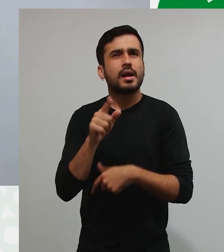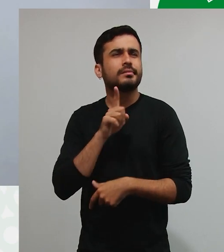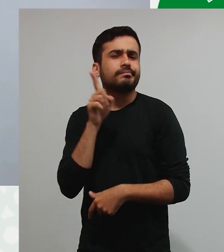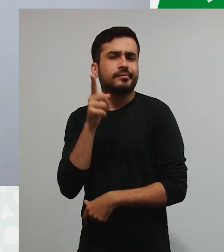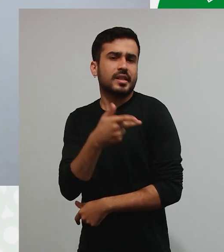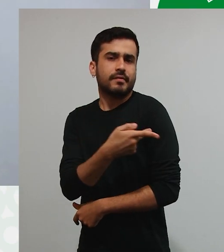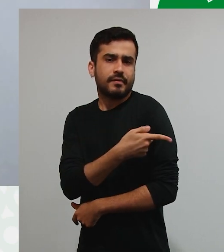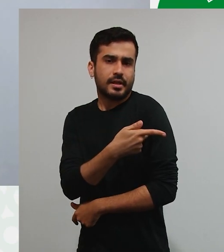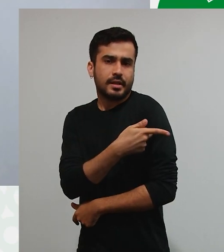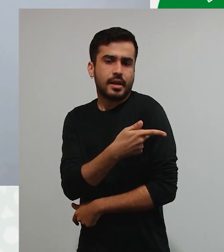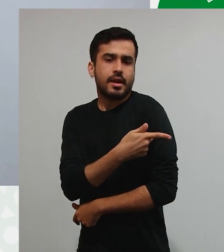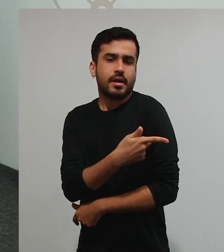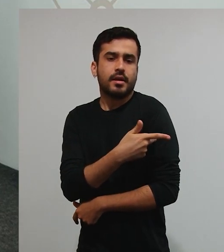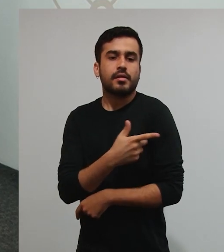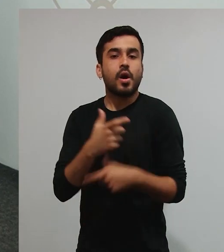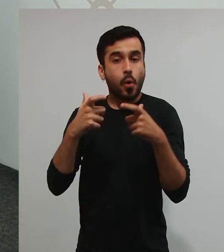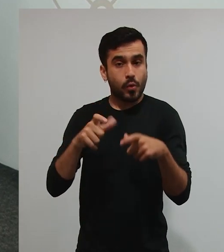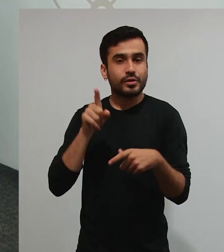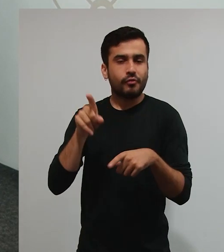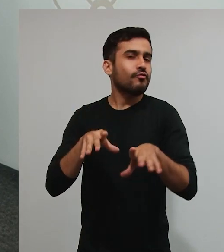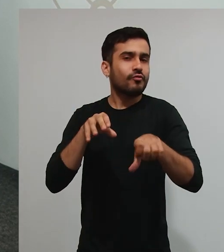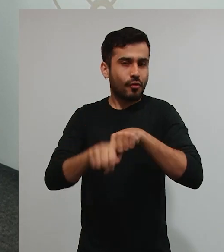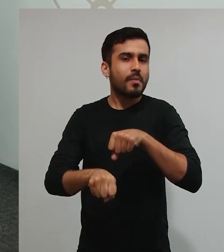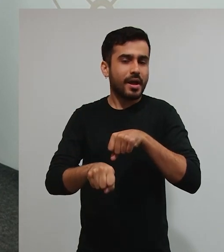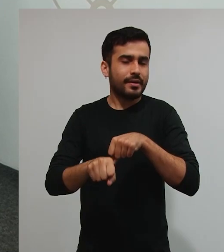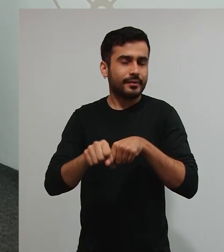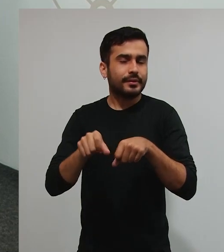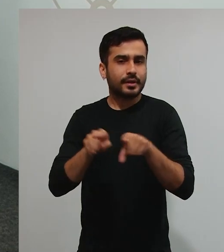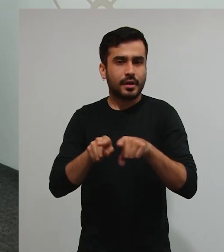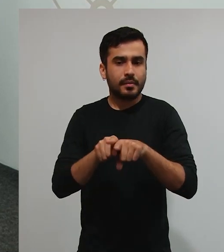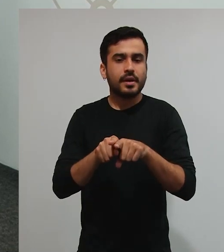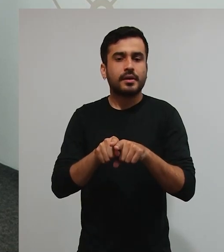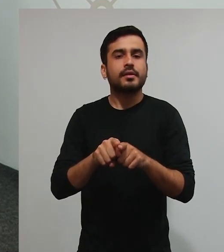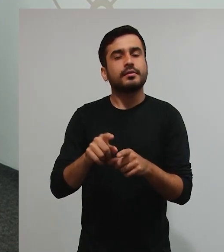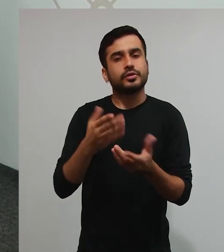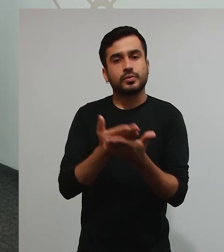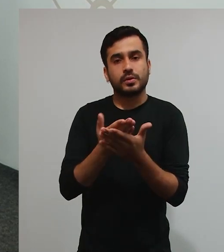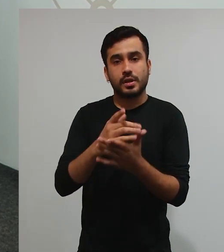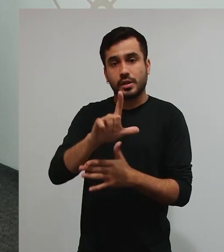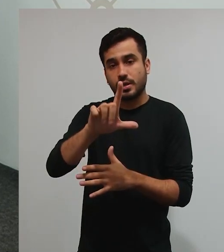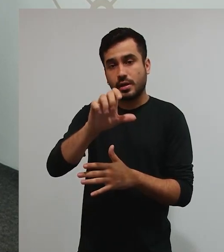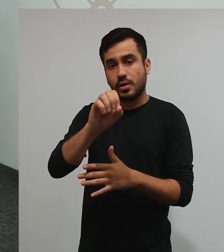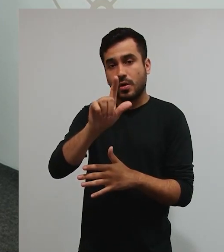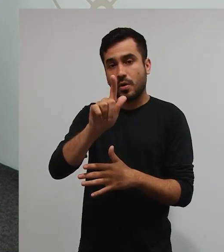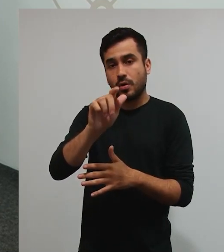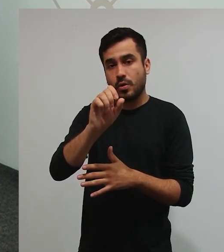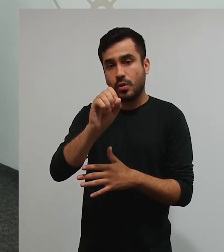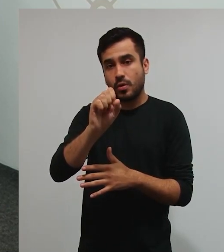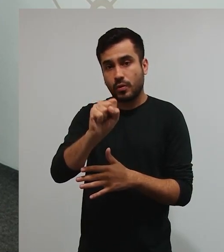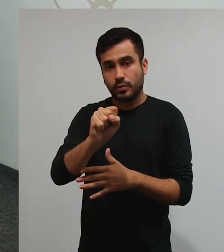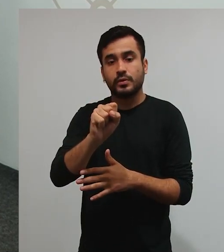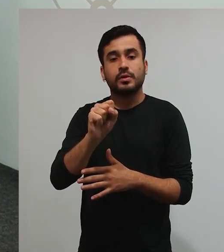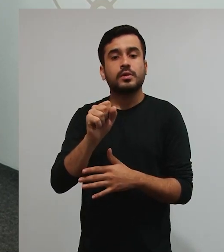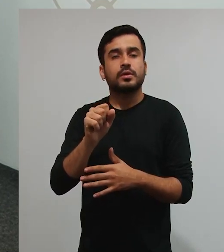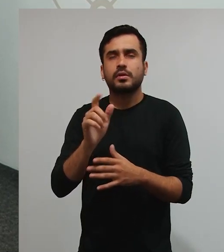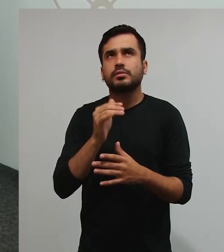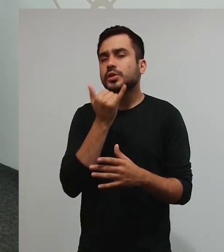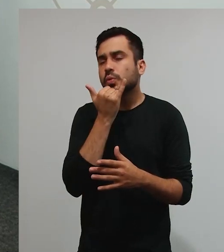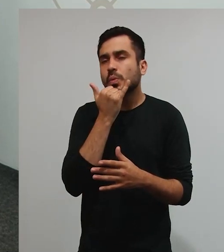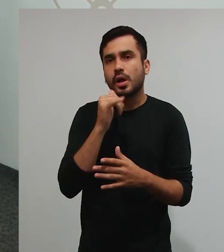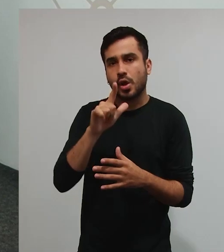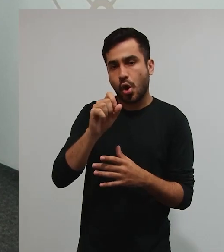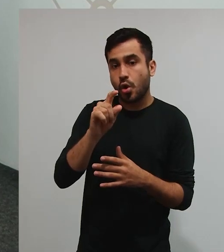depois eu vim para Rondônia, né. Aí eu vim para Rondônia e continuei estudando, continuei minha